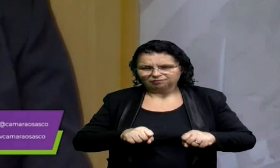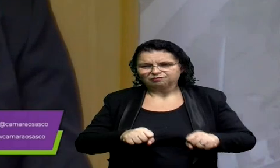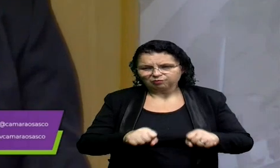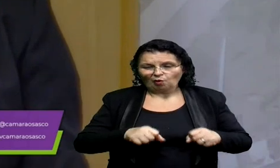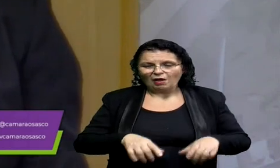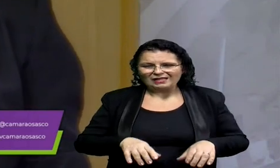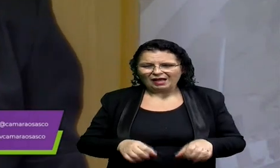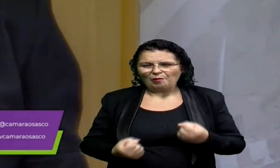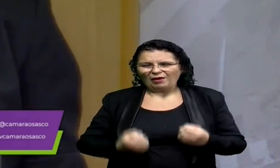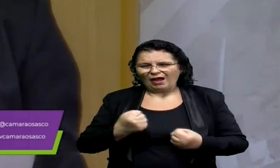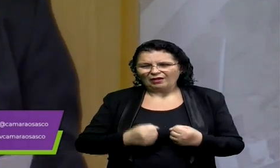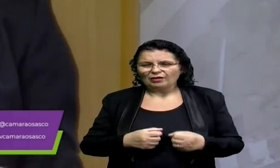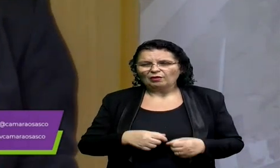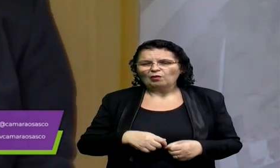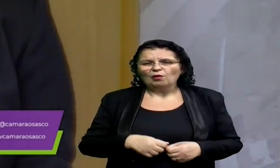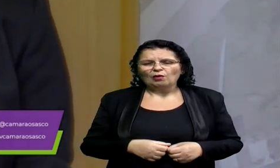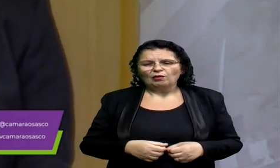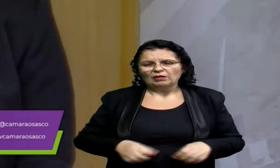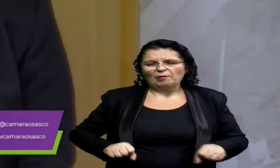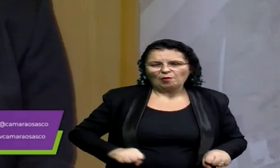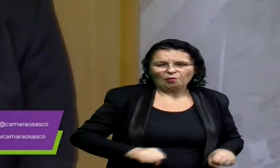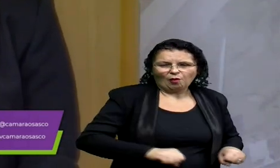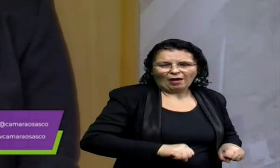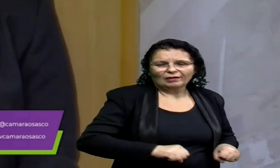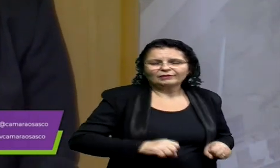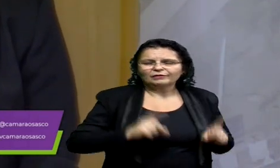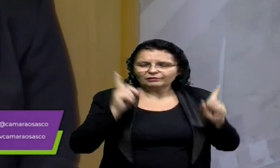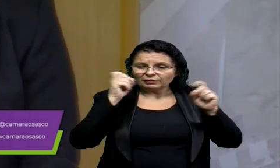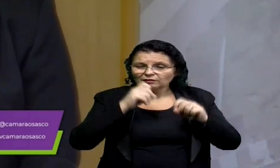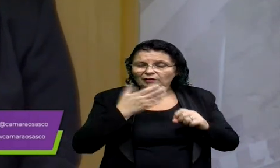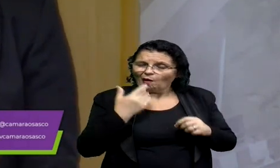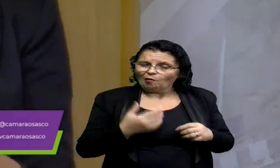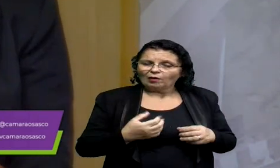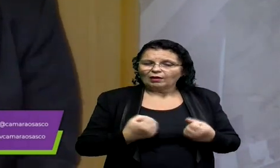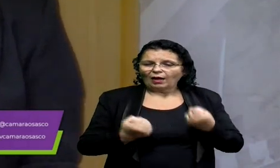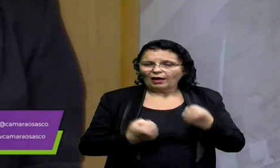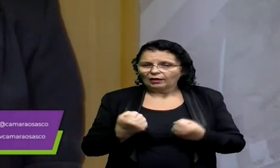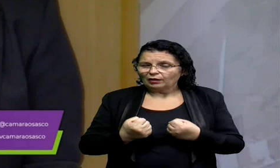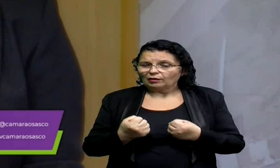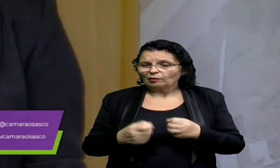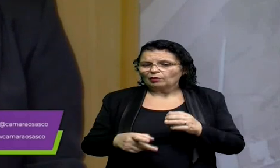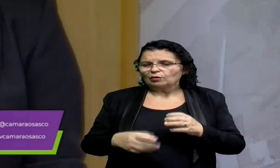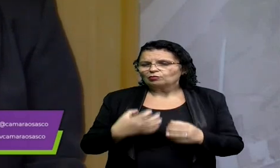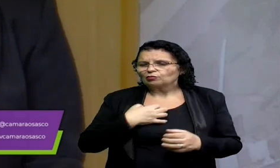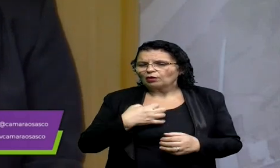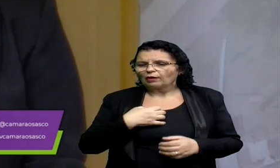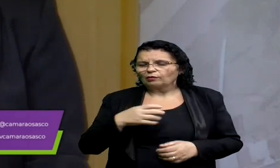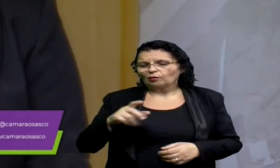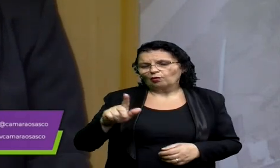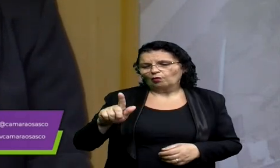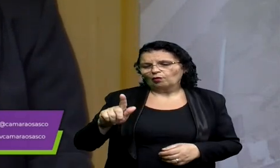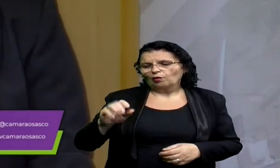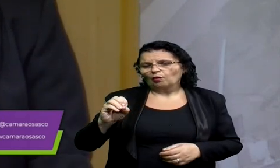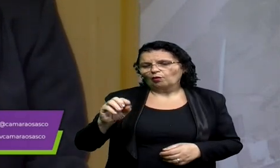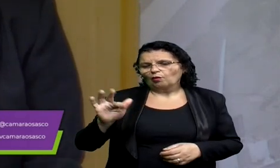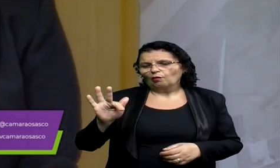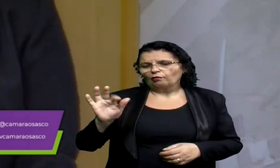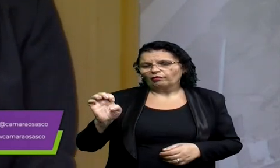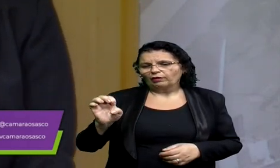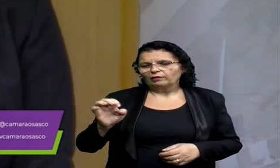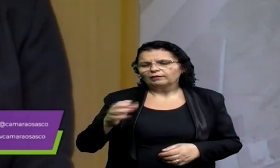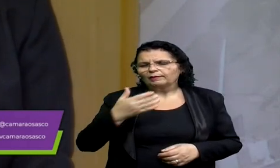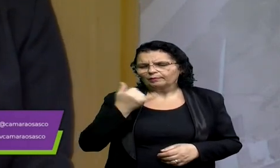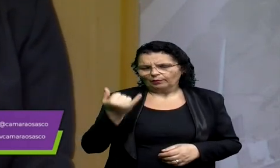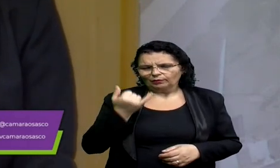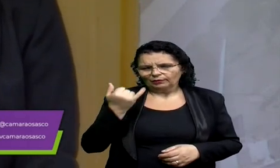legal então Fica aqui minha minha sugestão novamente da minha indicação e eu quero aproveitar meu tempo também para falar que eu fiz uma indicação